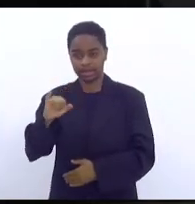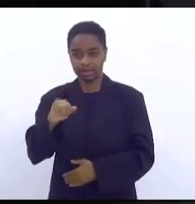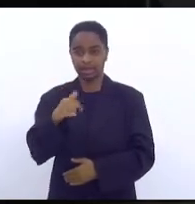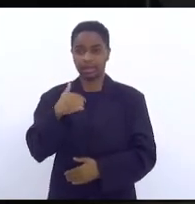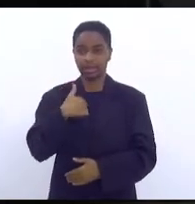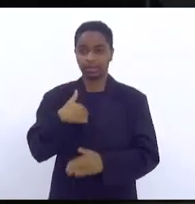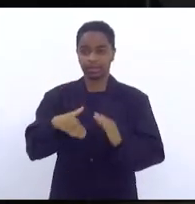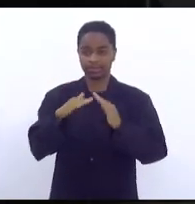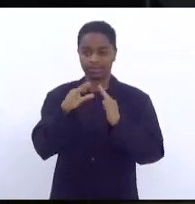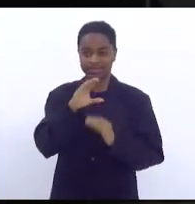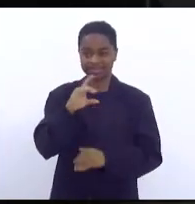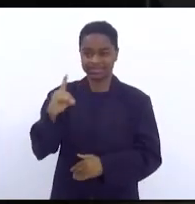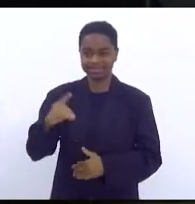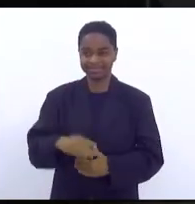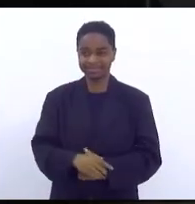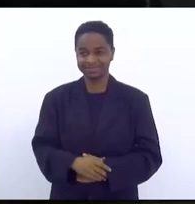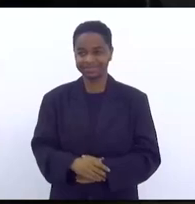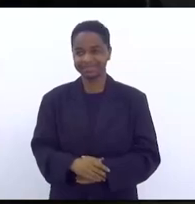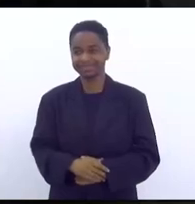de